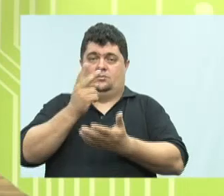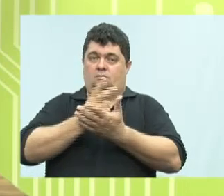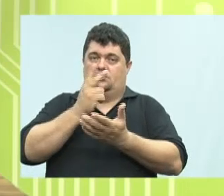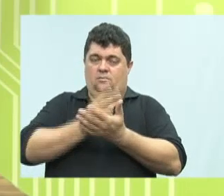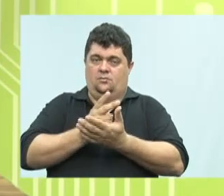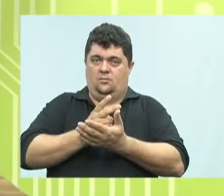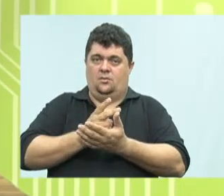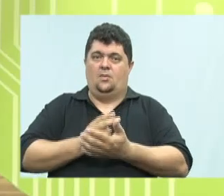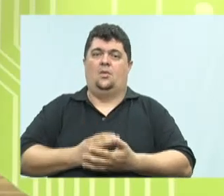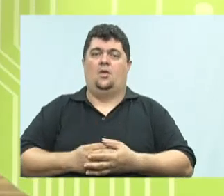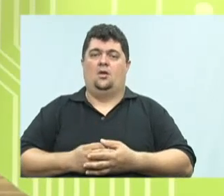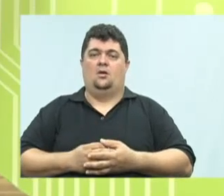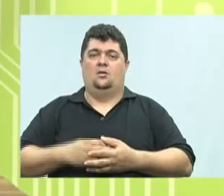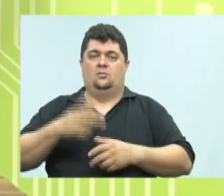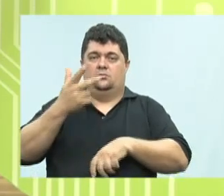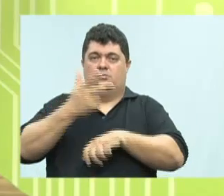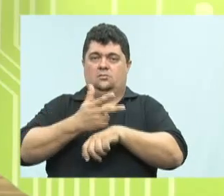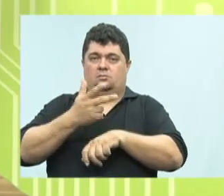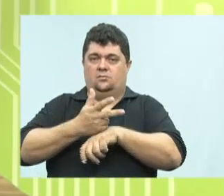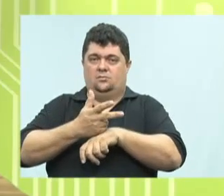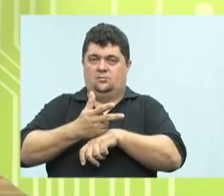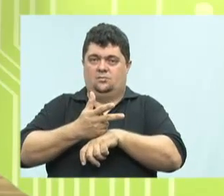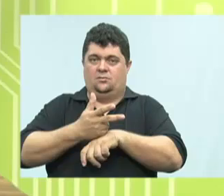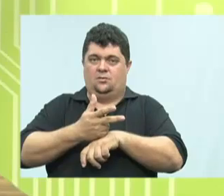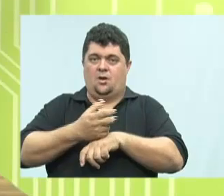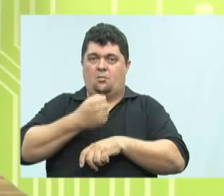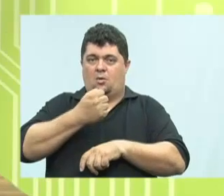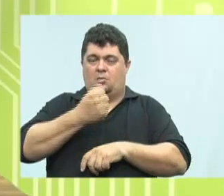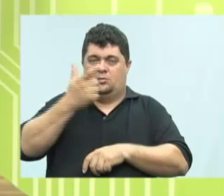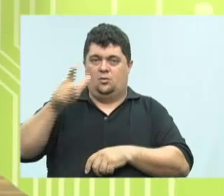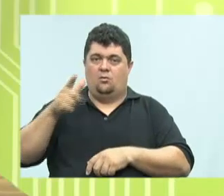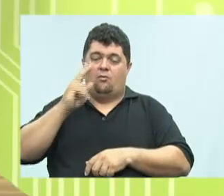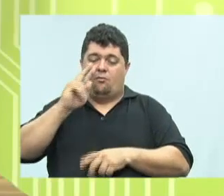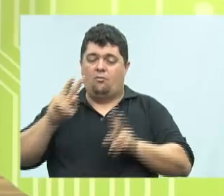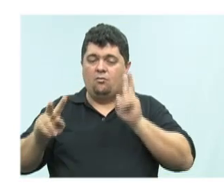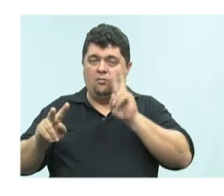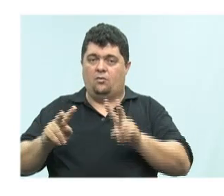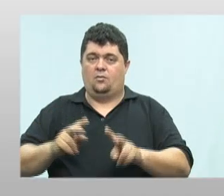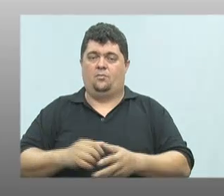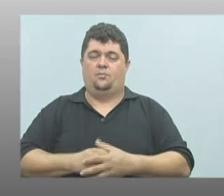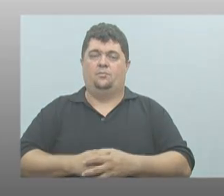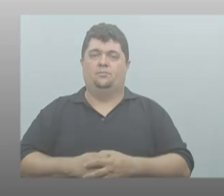Continuando, nós temos então a parte 2 dessa entrevista. Vamos ver?